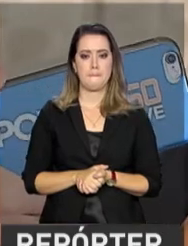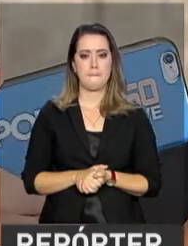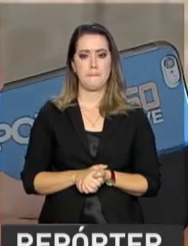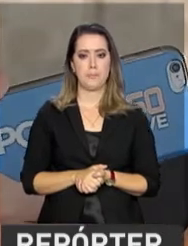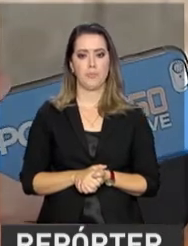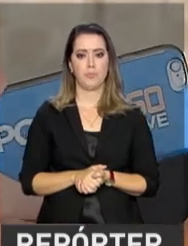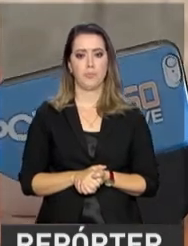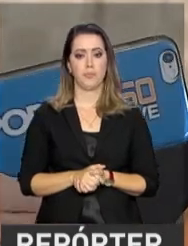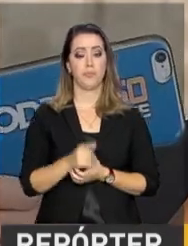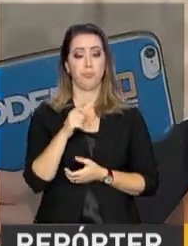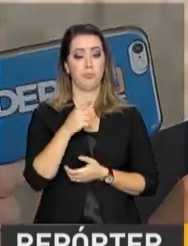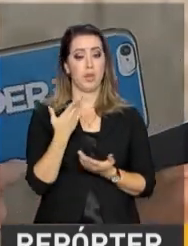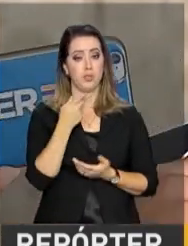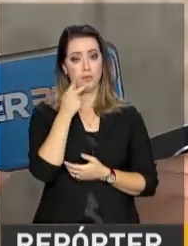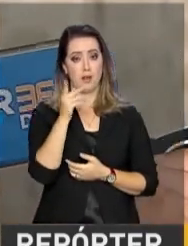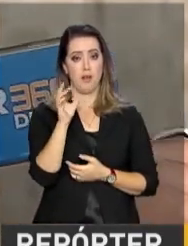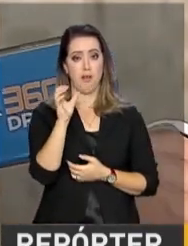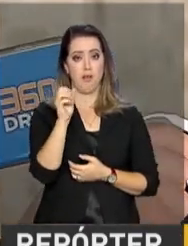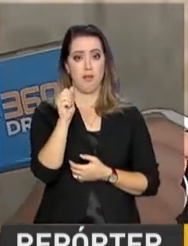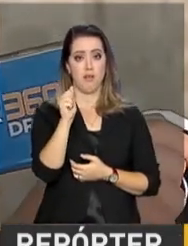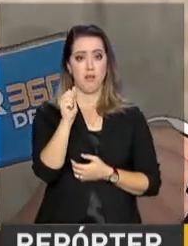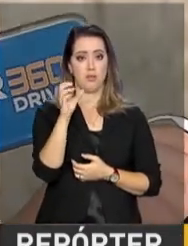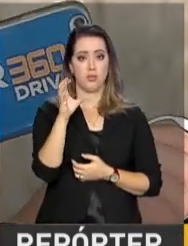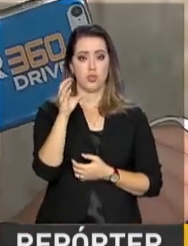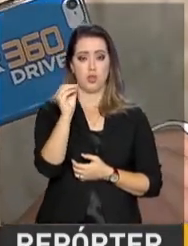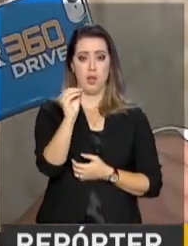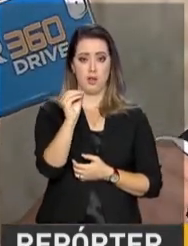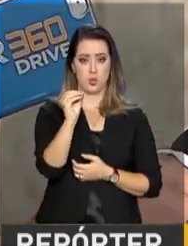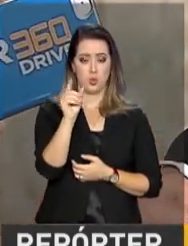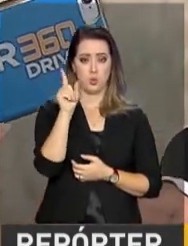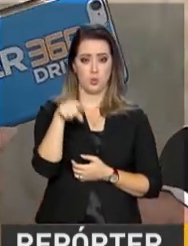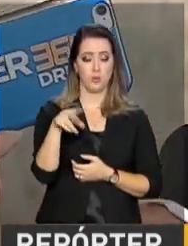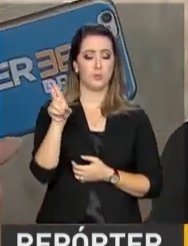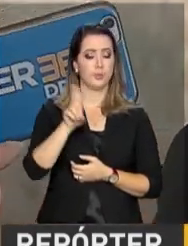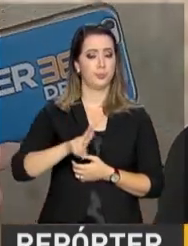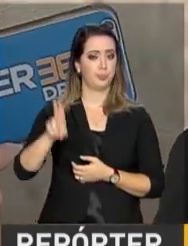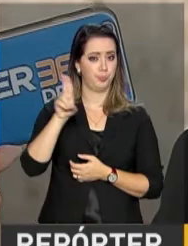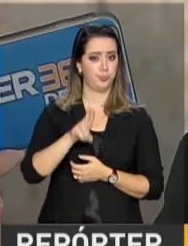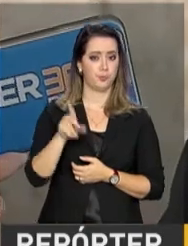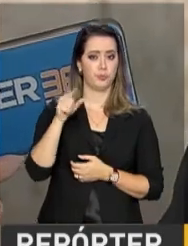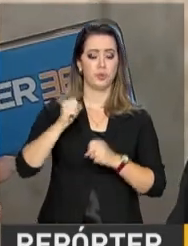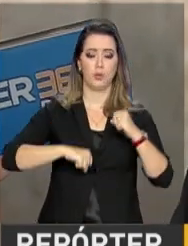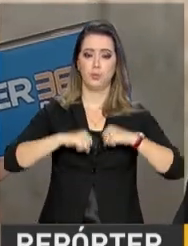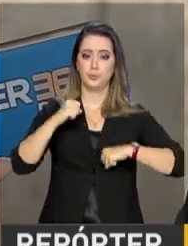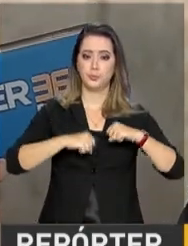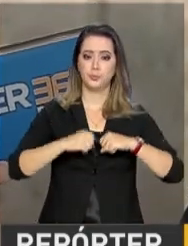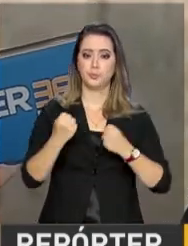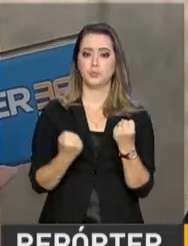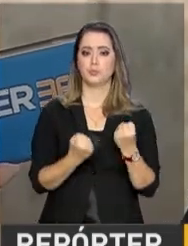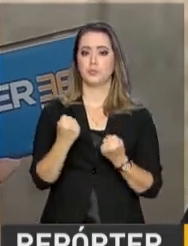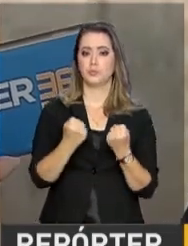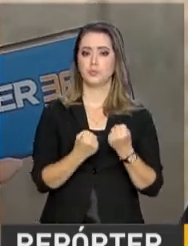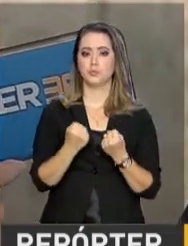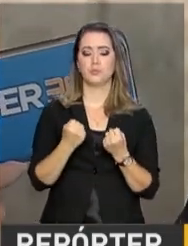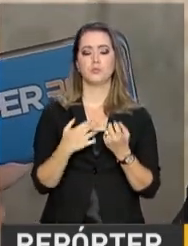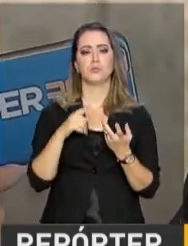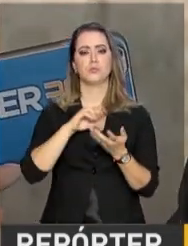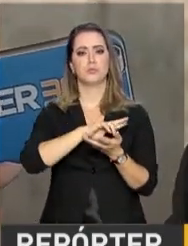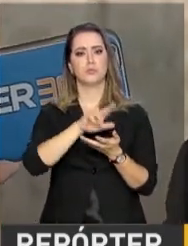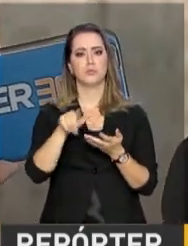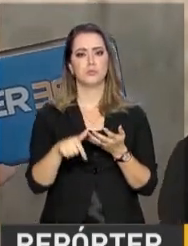desse produto de aço laminados que é um produto muito utilizado na indústria automobilística na indústria de